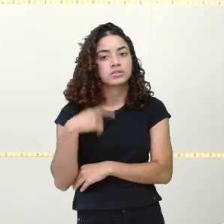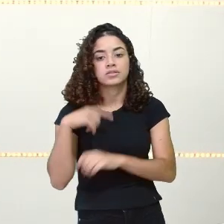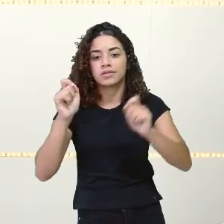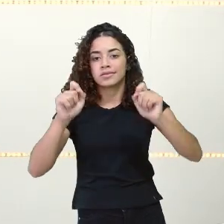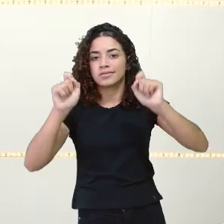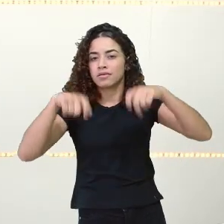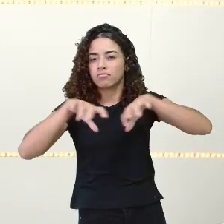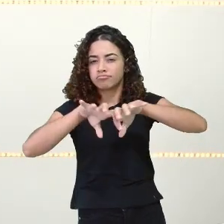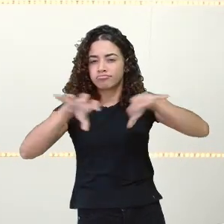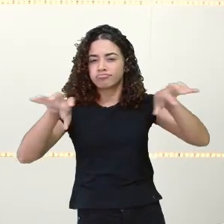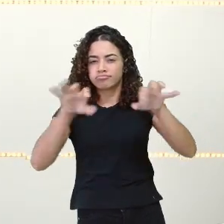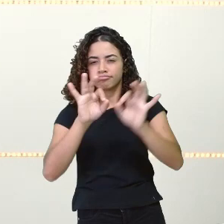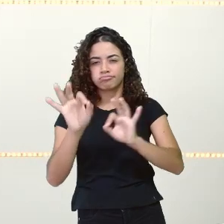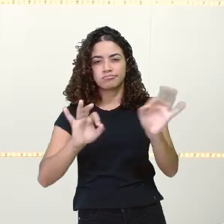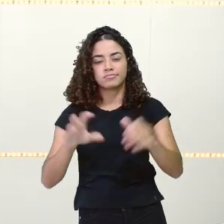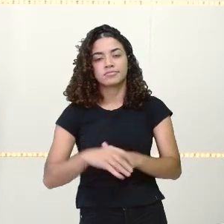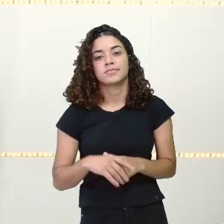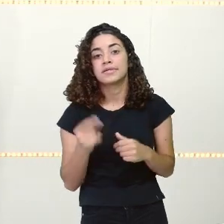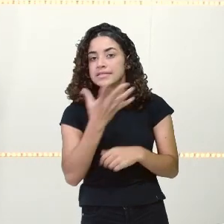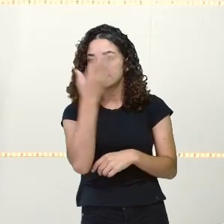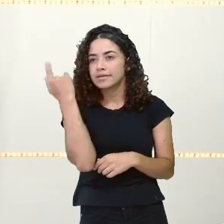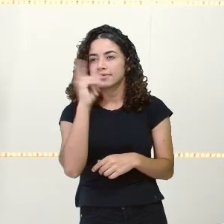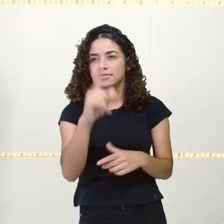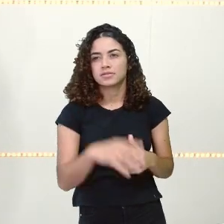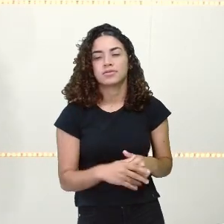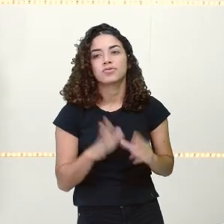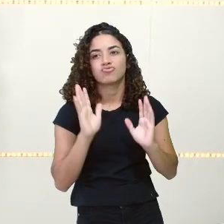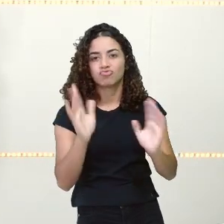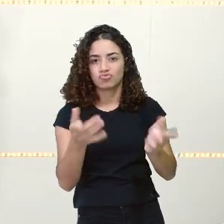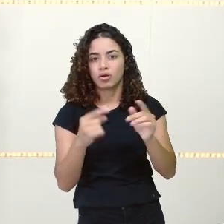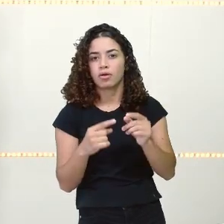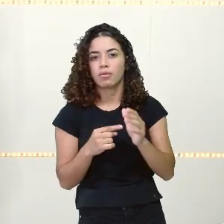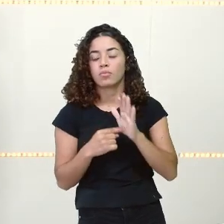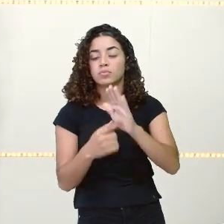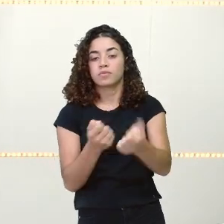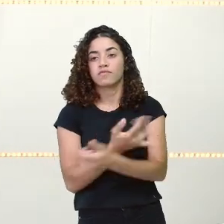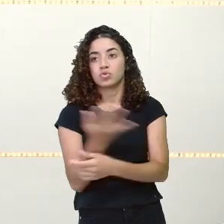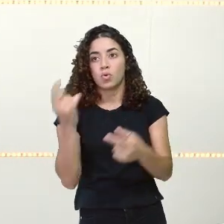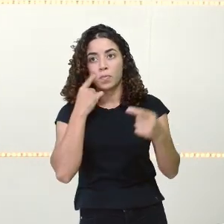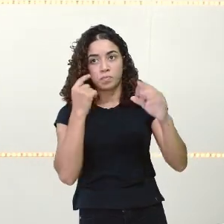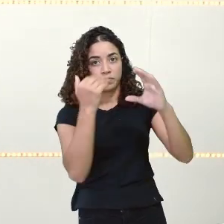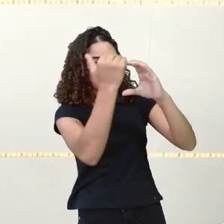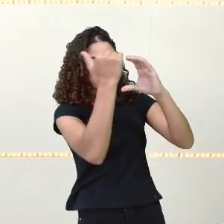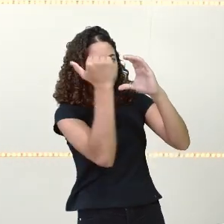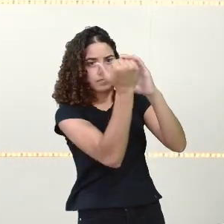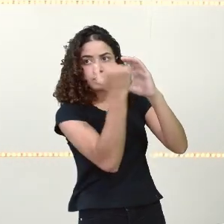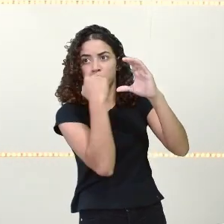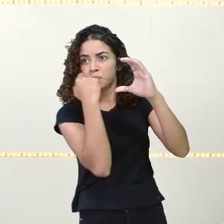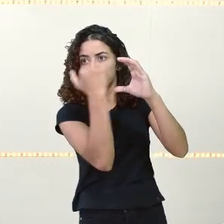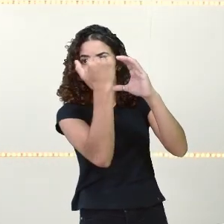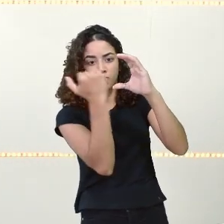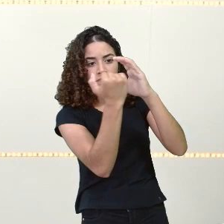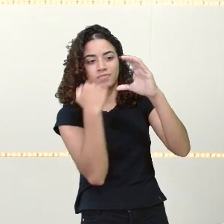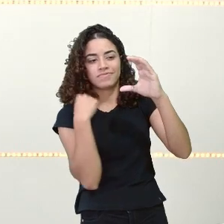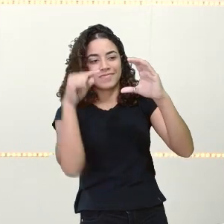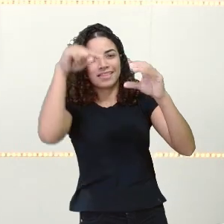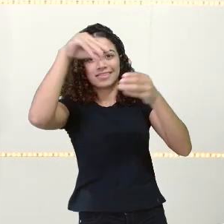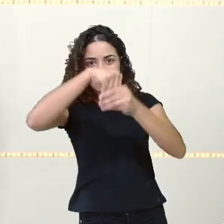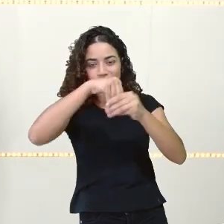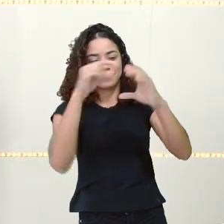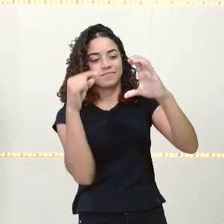dividem, tá bom? Então, não esquece, olha, o que eu coloquei aqui. Crosta terrestre, manto e o